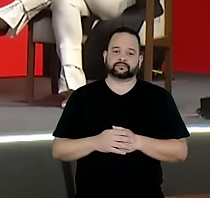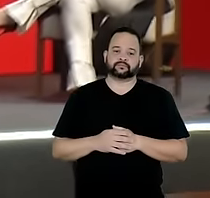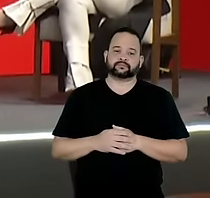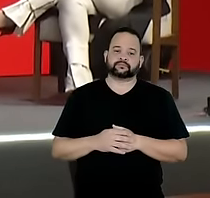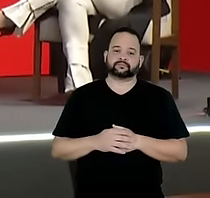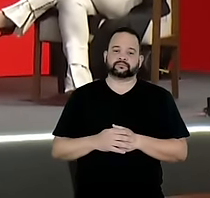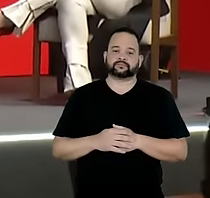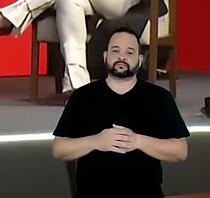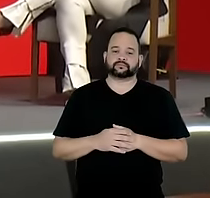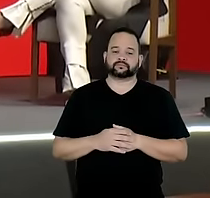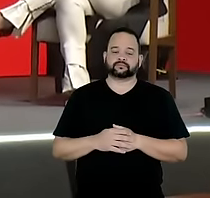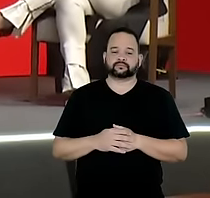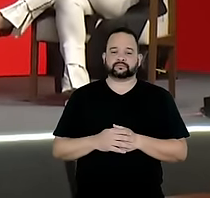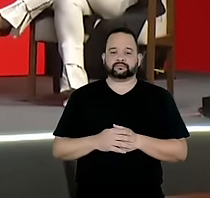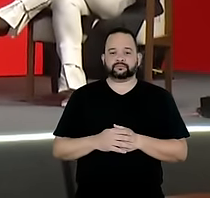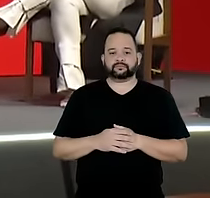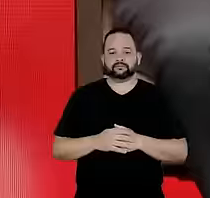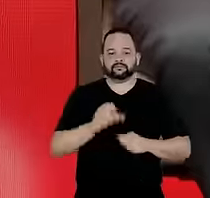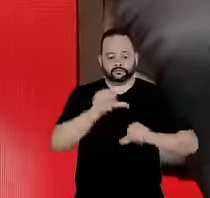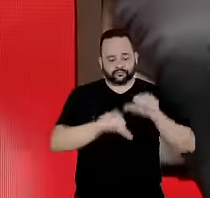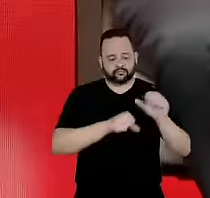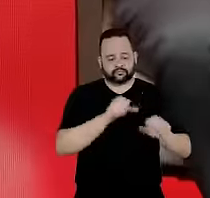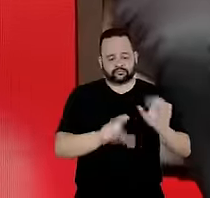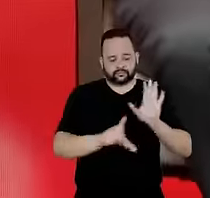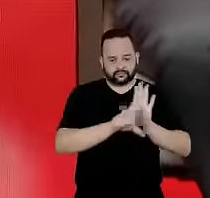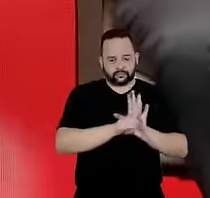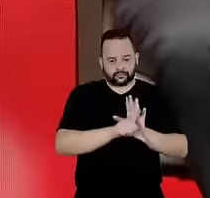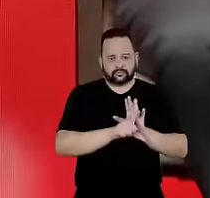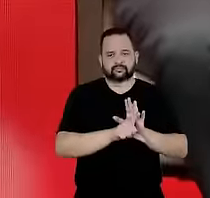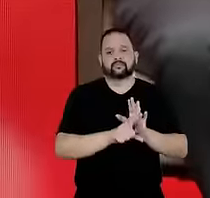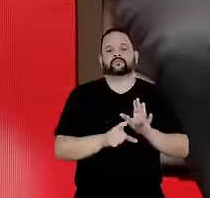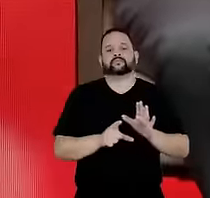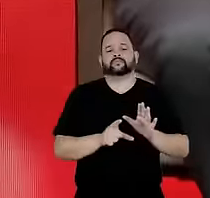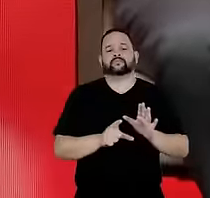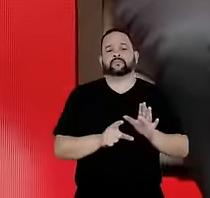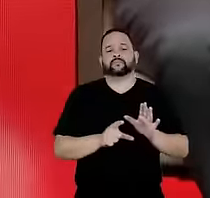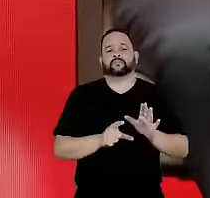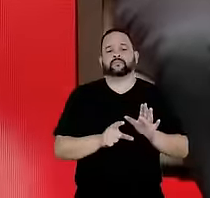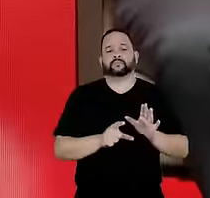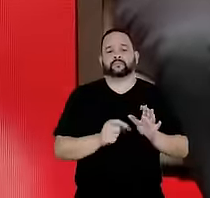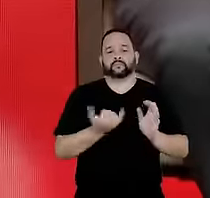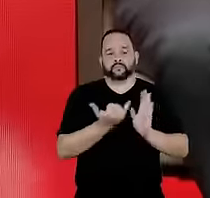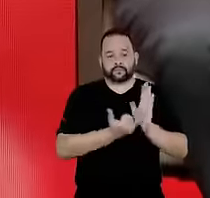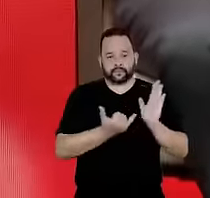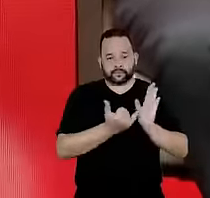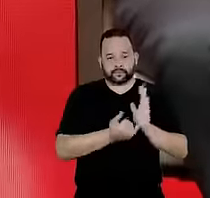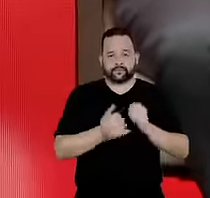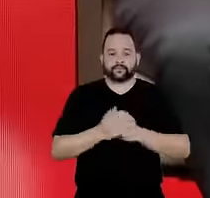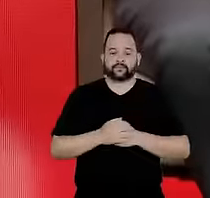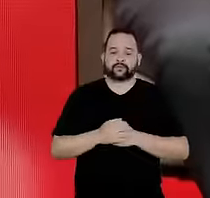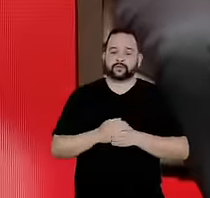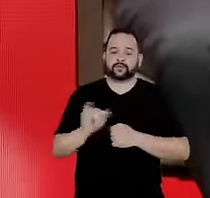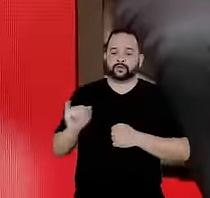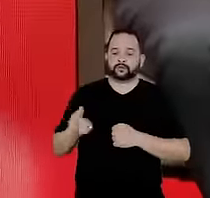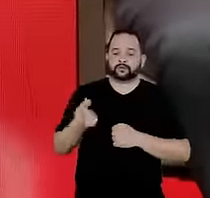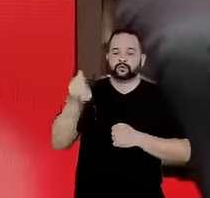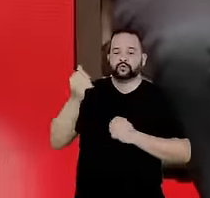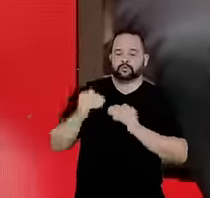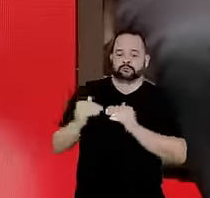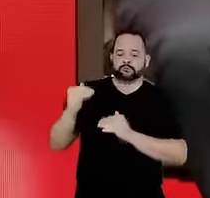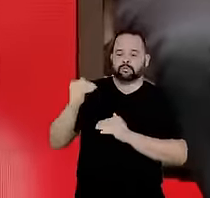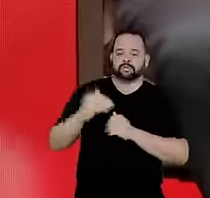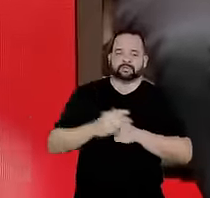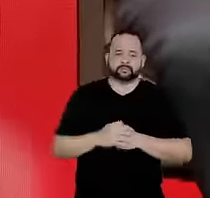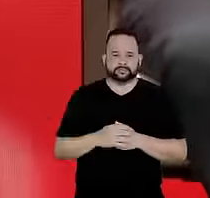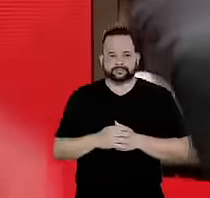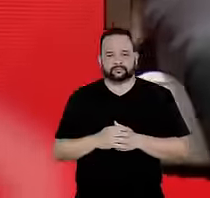tributária e e esses juros um pouco mais alto do que se previa né E quem são os winners e quem